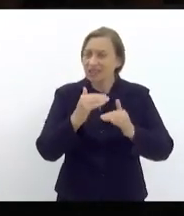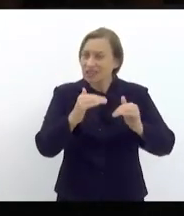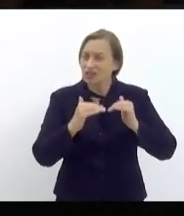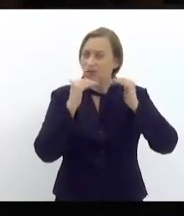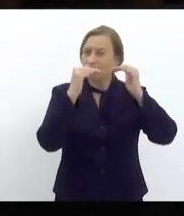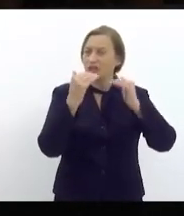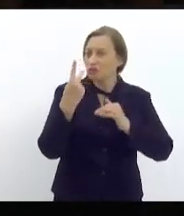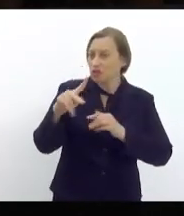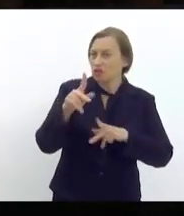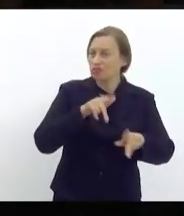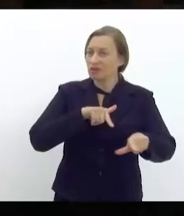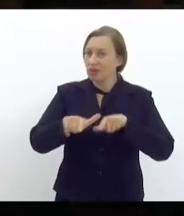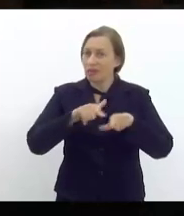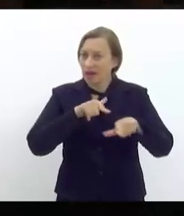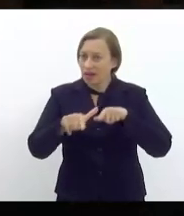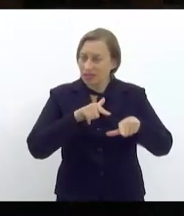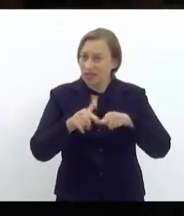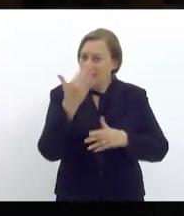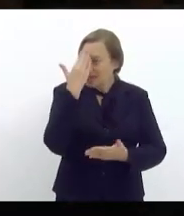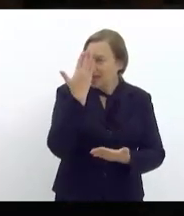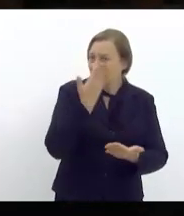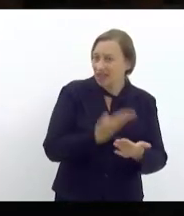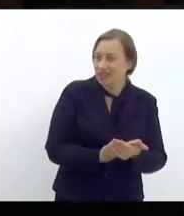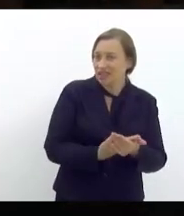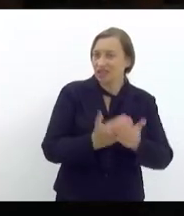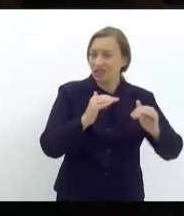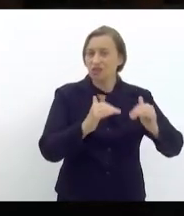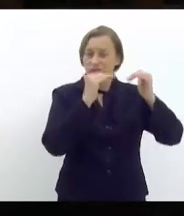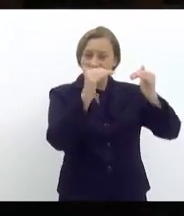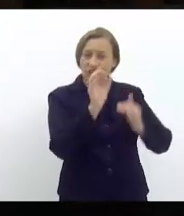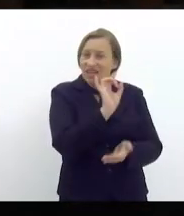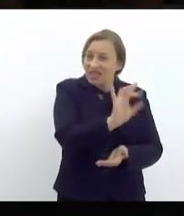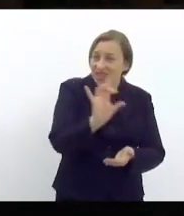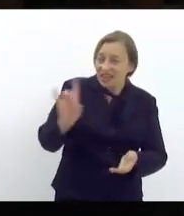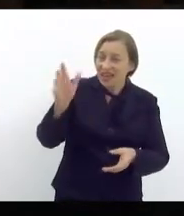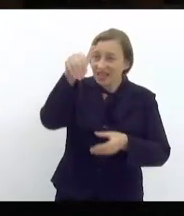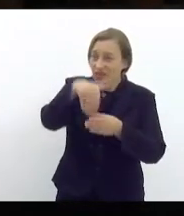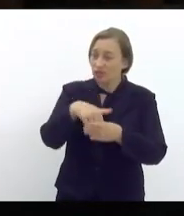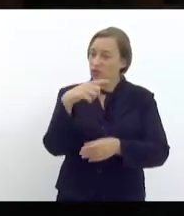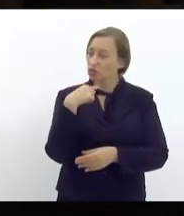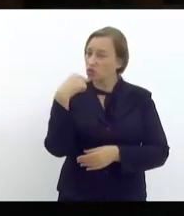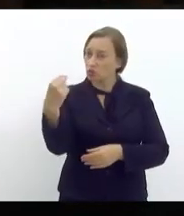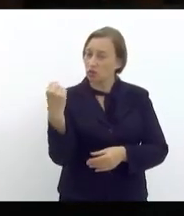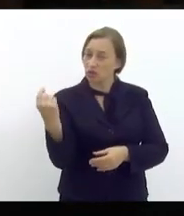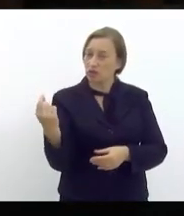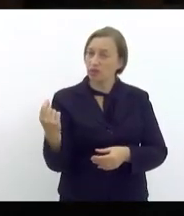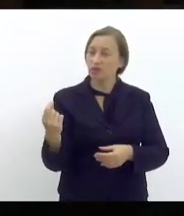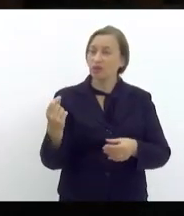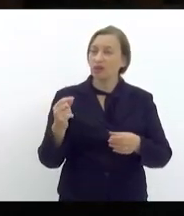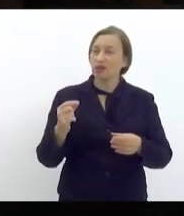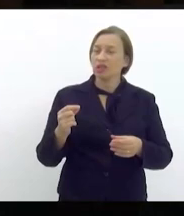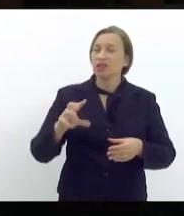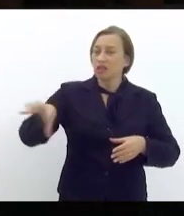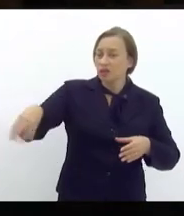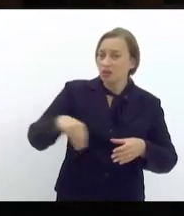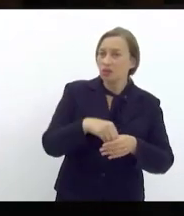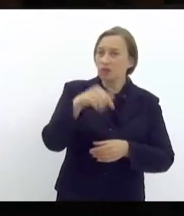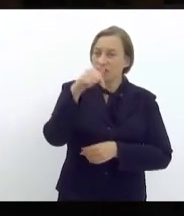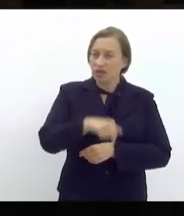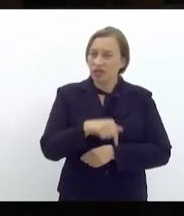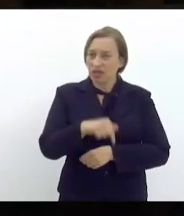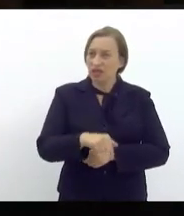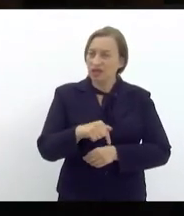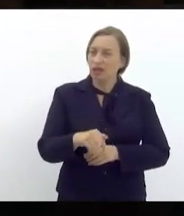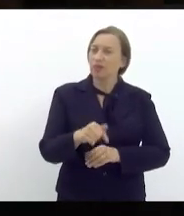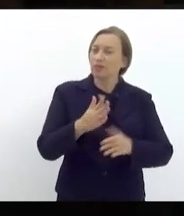seu mandato que acreditam na soberania de cada voto que o elegeu e o colocou aqui para considerar essa emenda